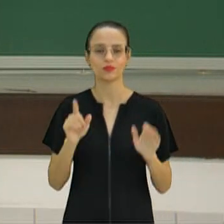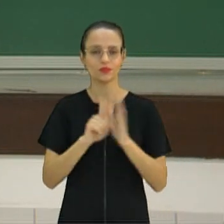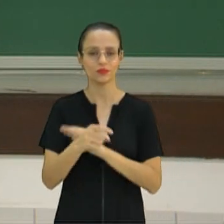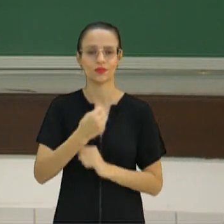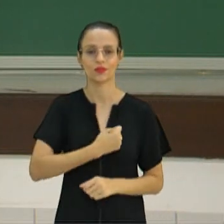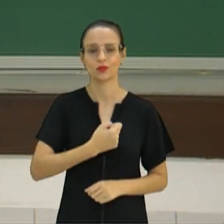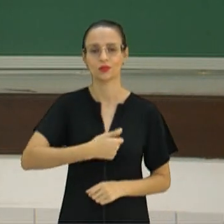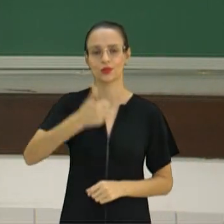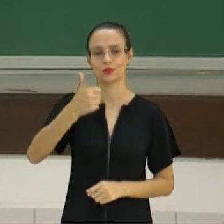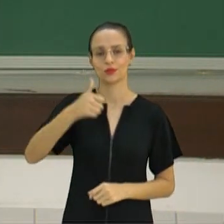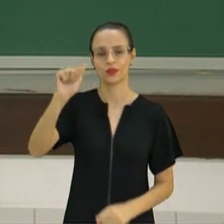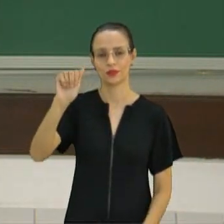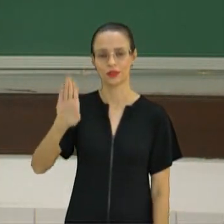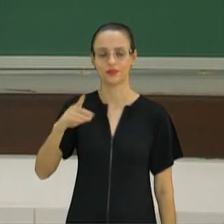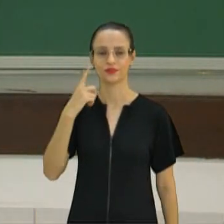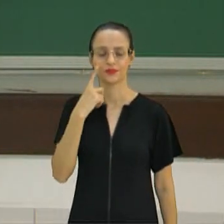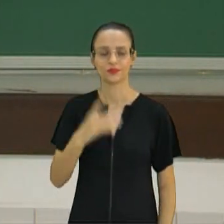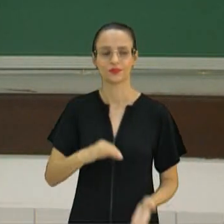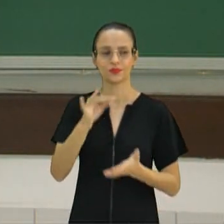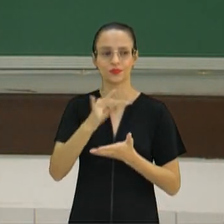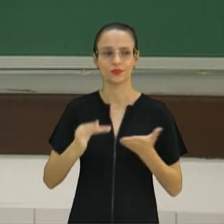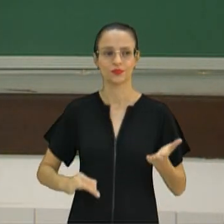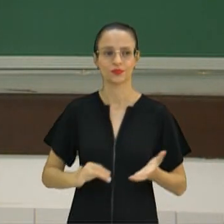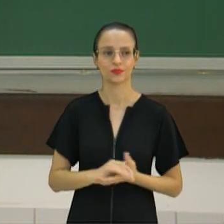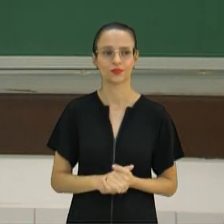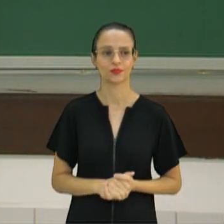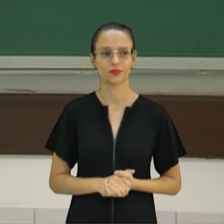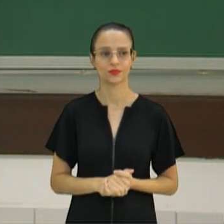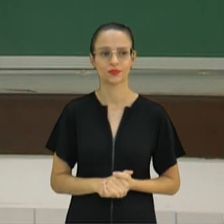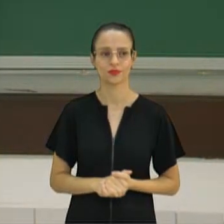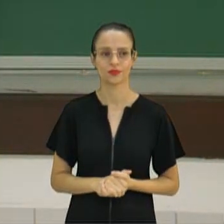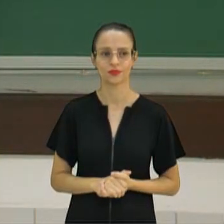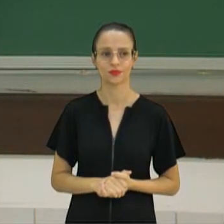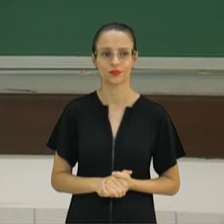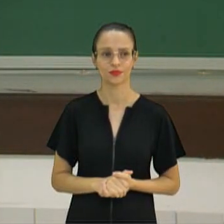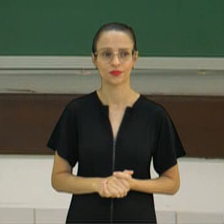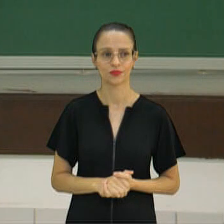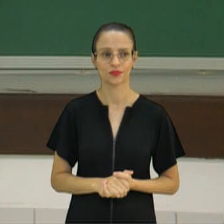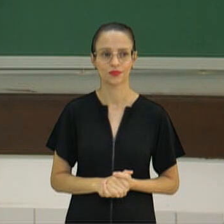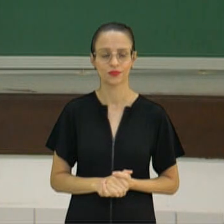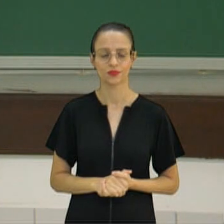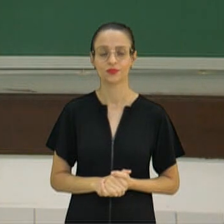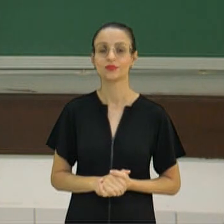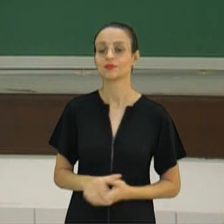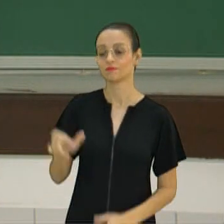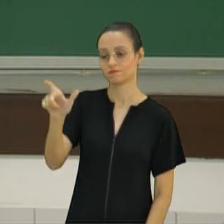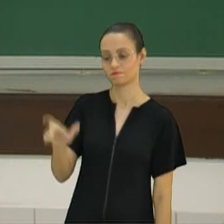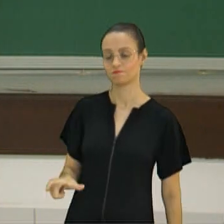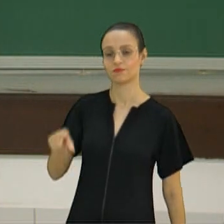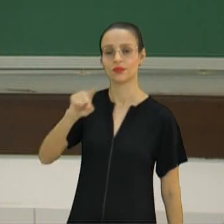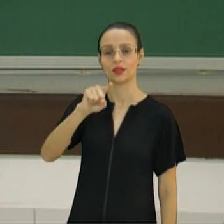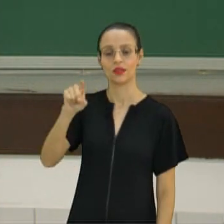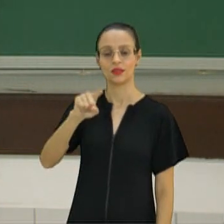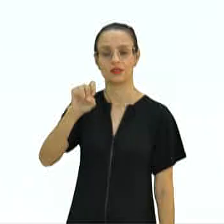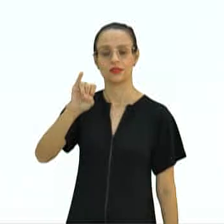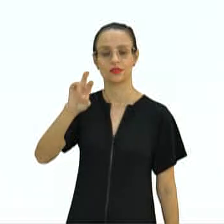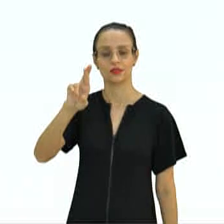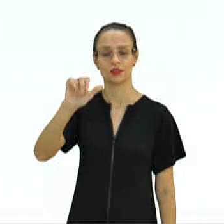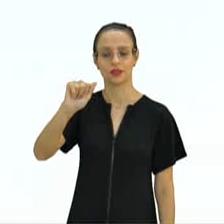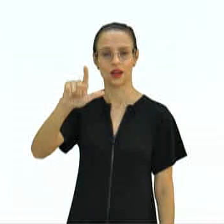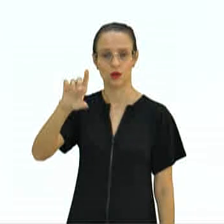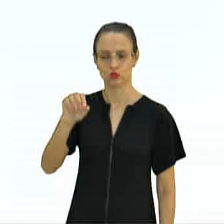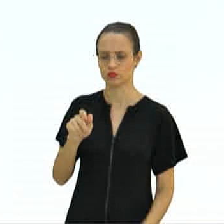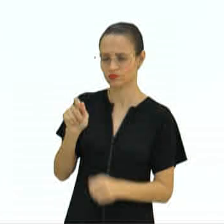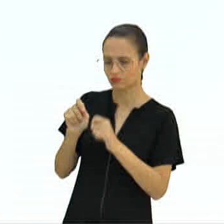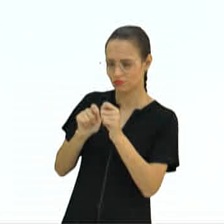1, letra A e B. Vejamos a correção. A. A entrevista é com Ziraldo Alves Pinto. Ele foi escolhido por